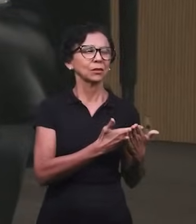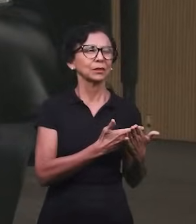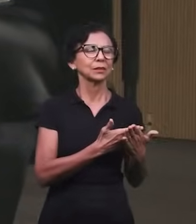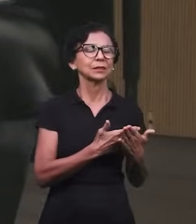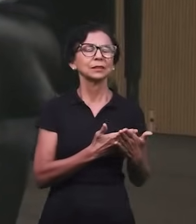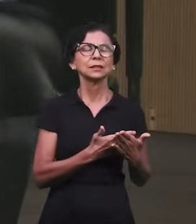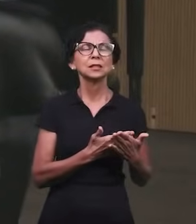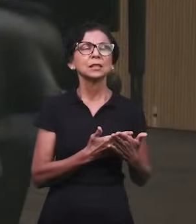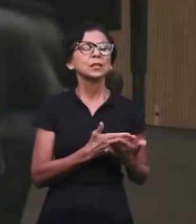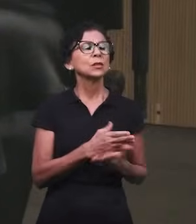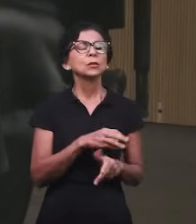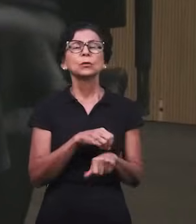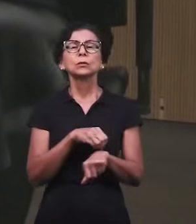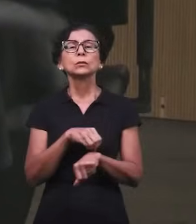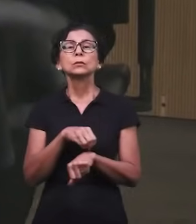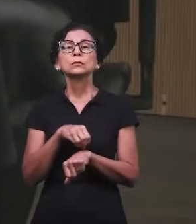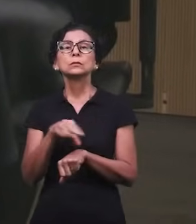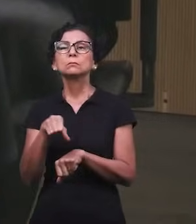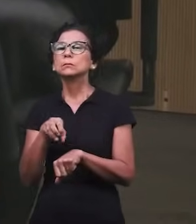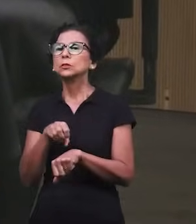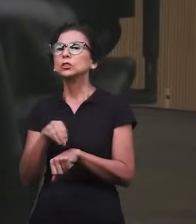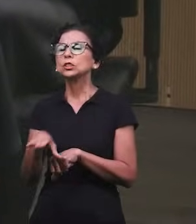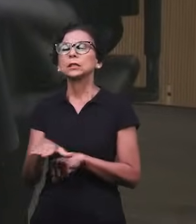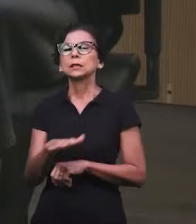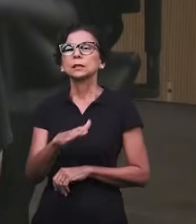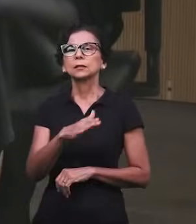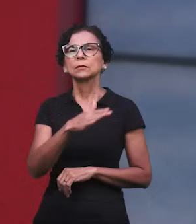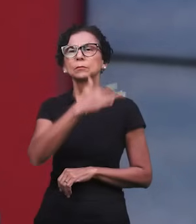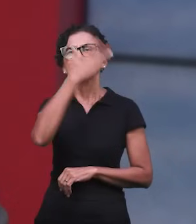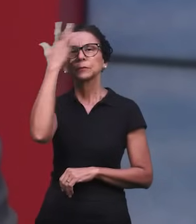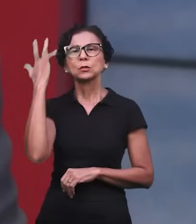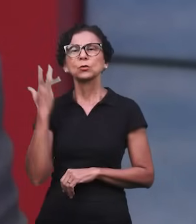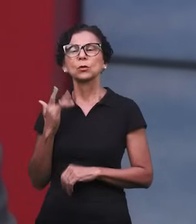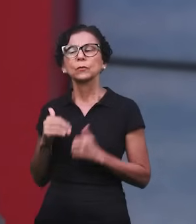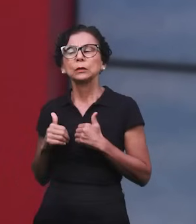de sabedoria, né, em questão desse ambiente?